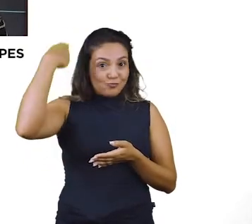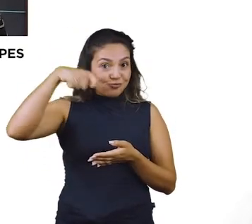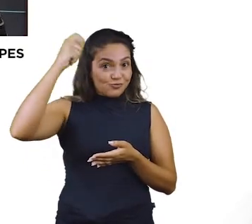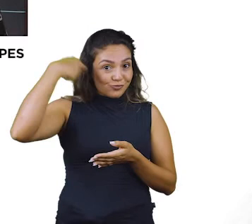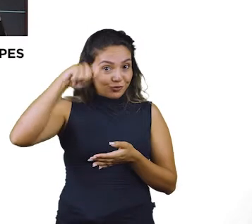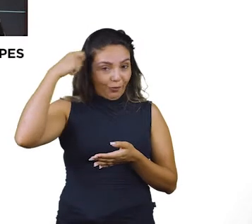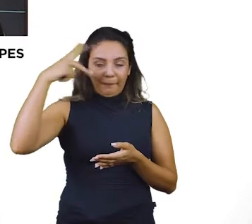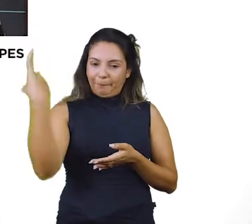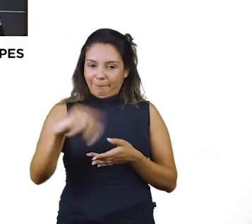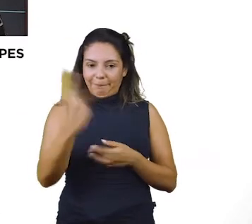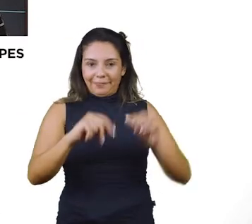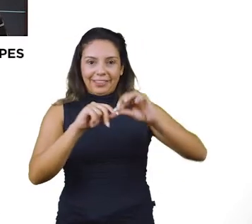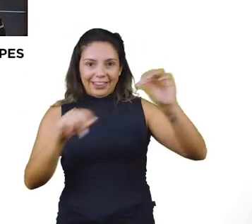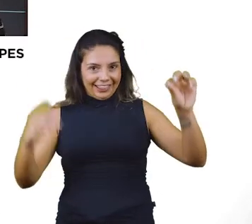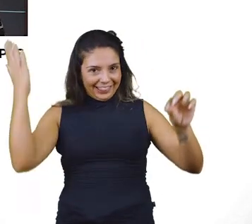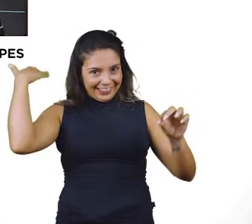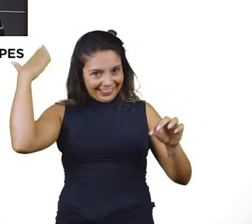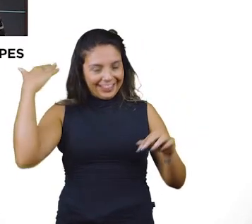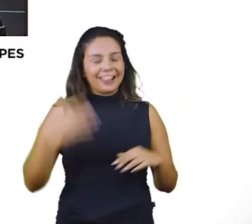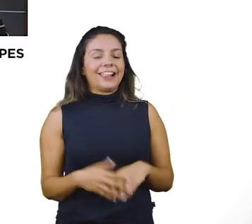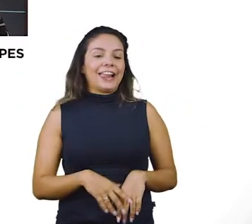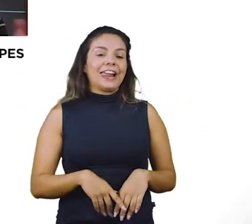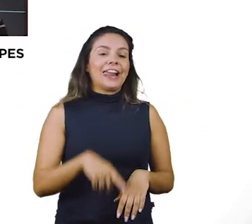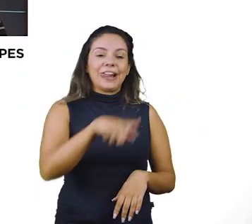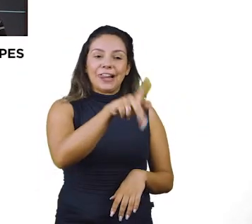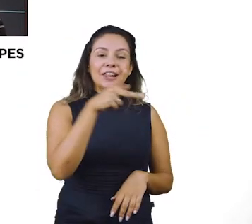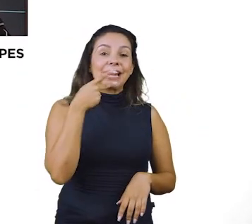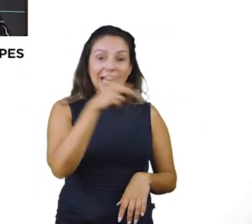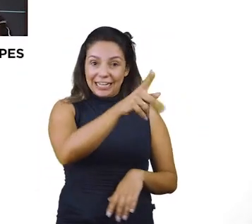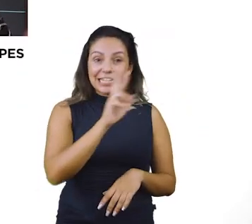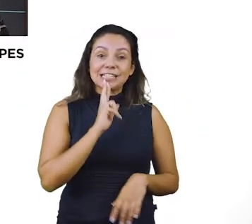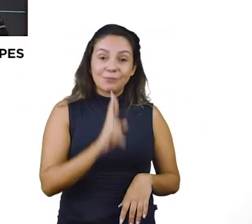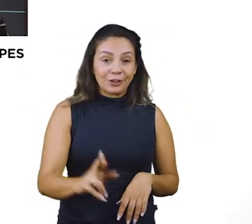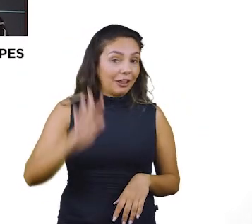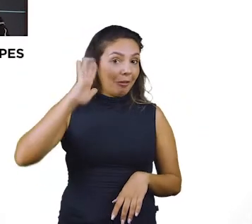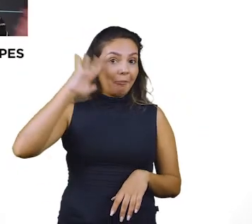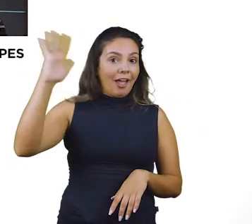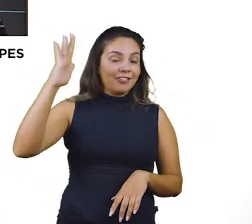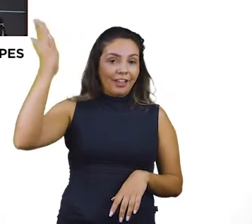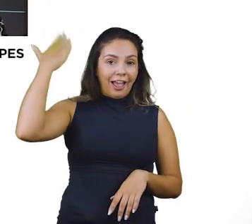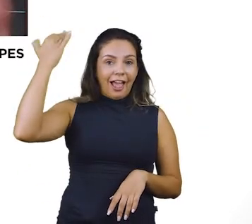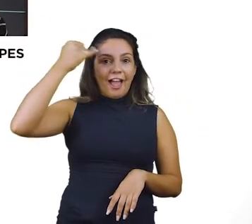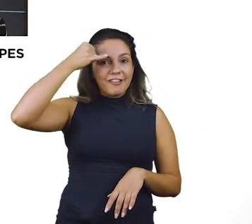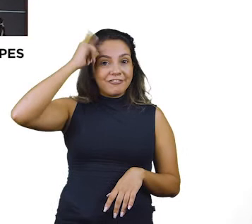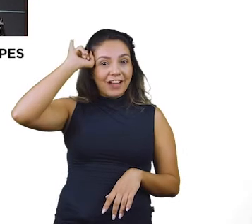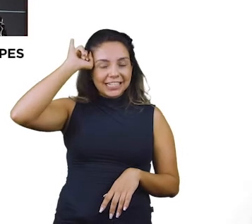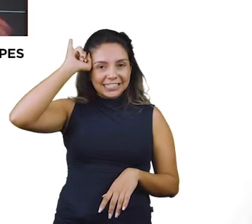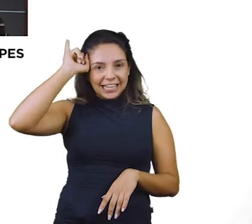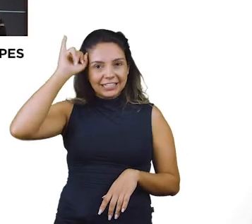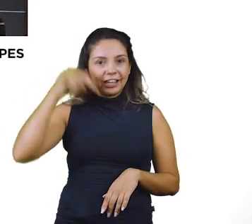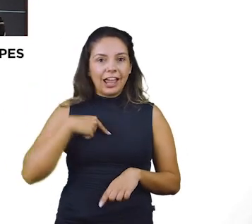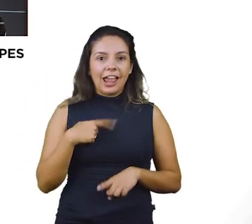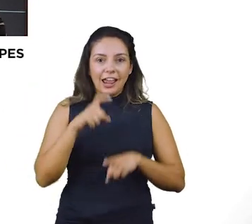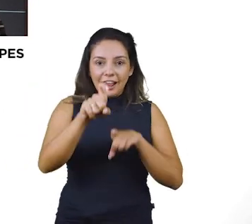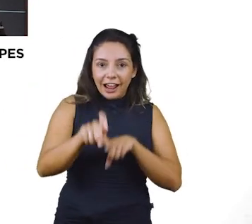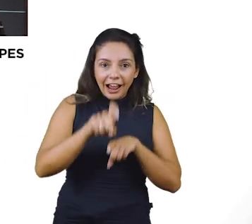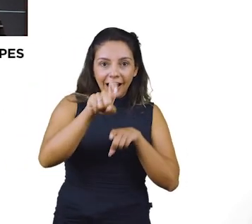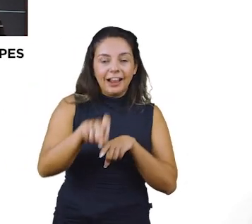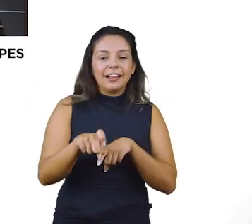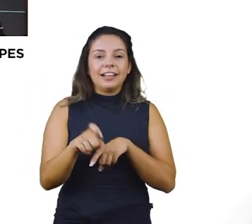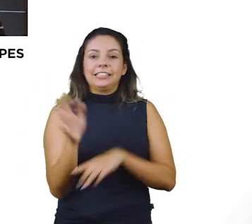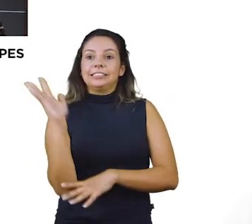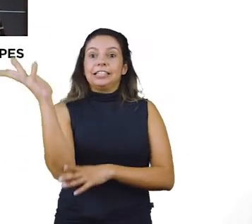imagina um menino, criado numa fazenda, no meio de gado, no meio de cavalo, no meio de